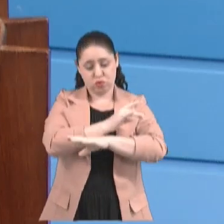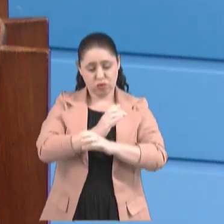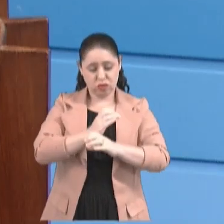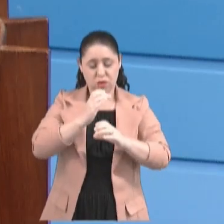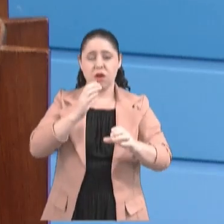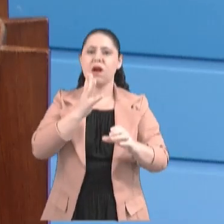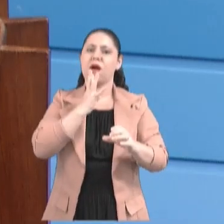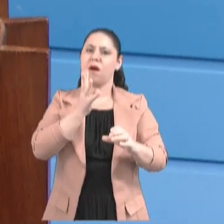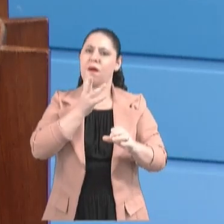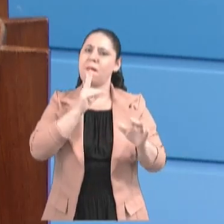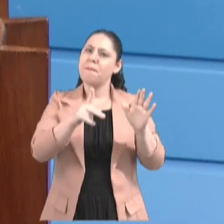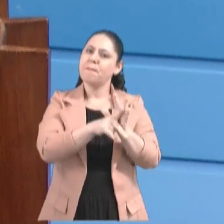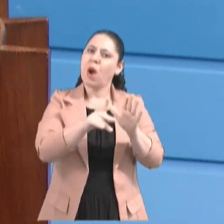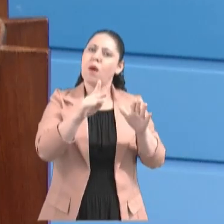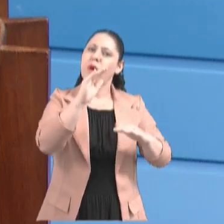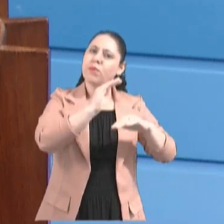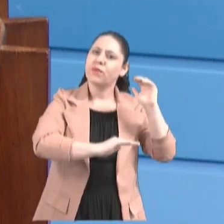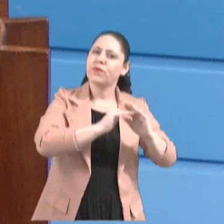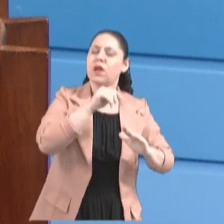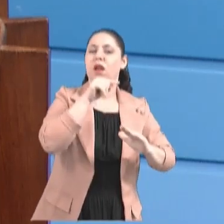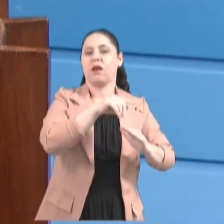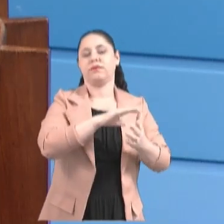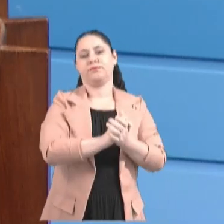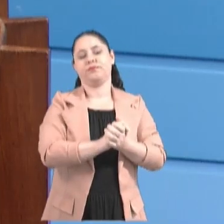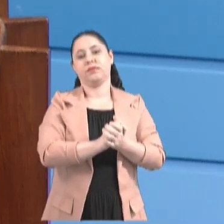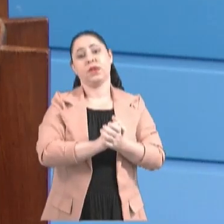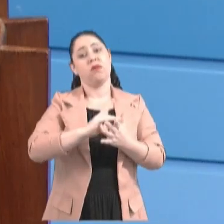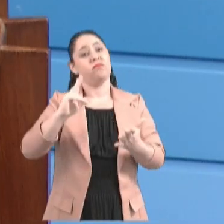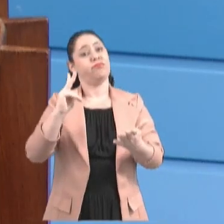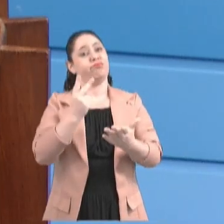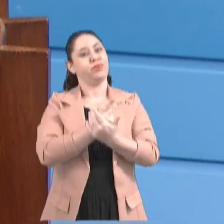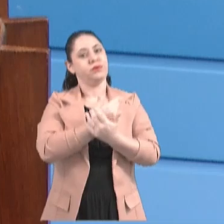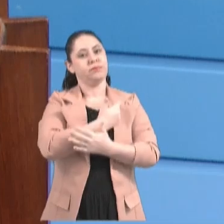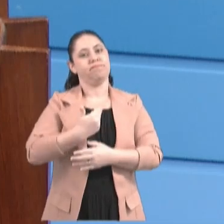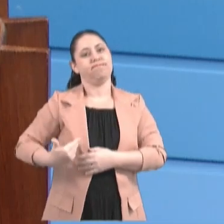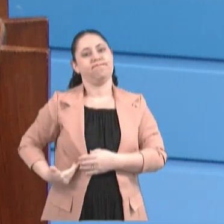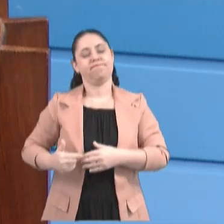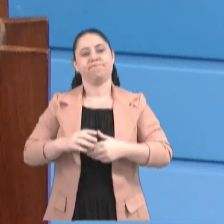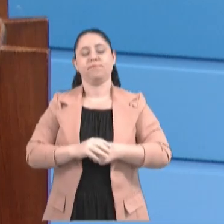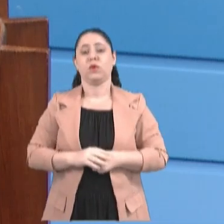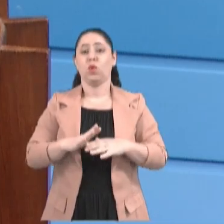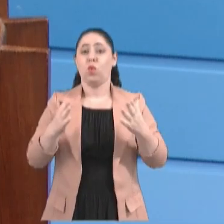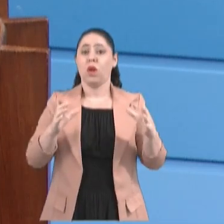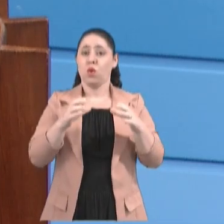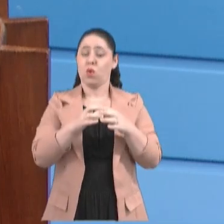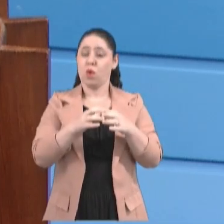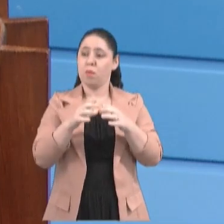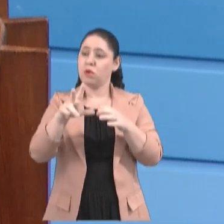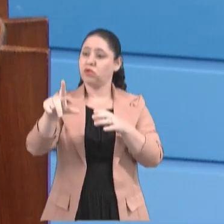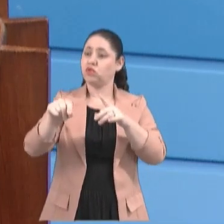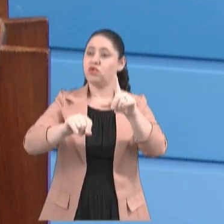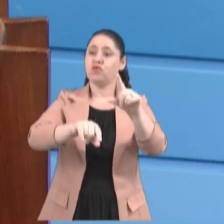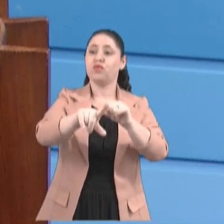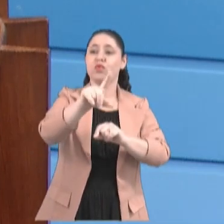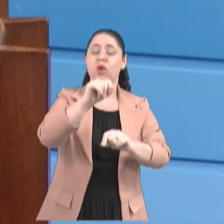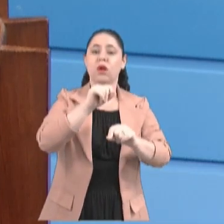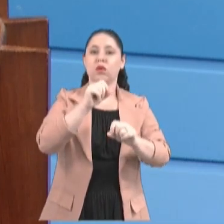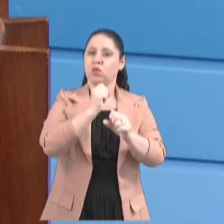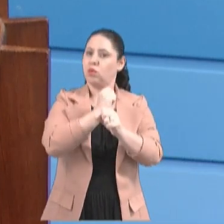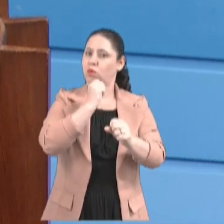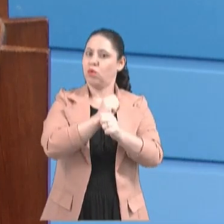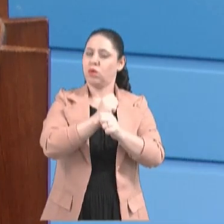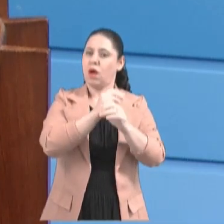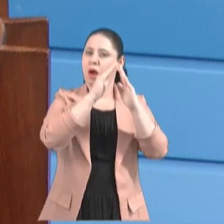carreira que conhecia aquela pasta. E ali está um erro do governador, ao formar a equipe, ao não construir